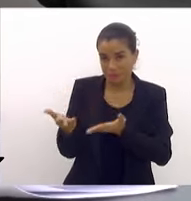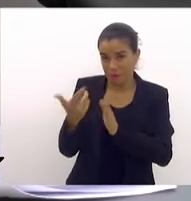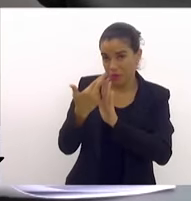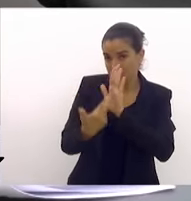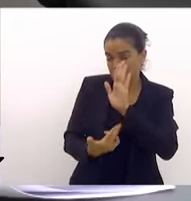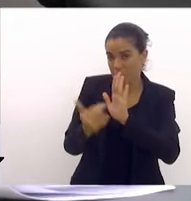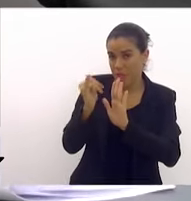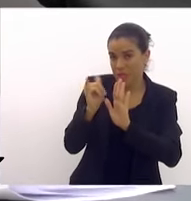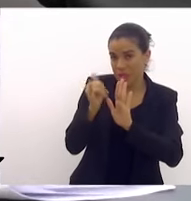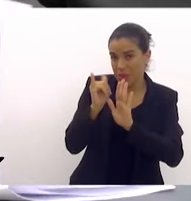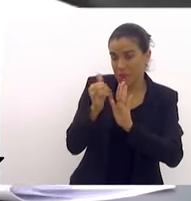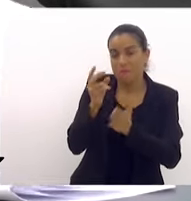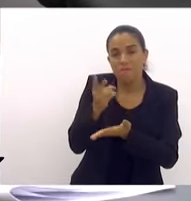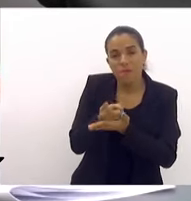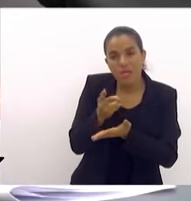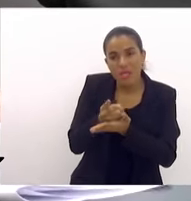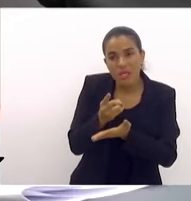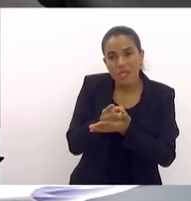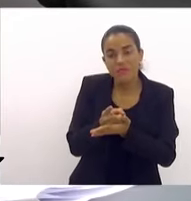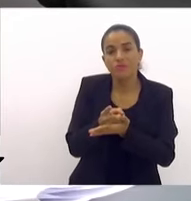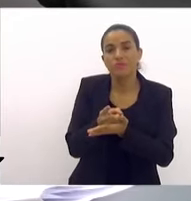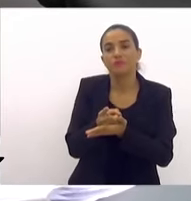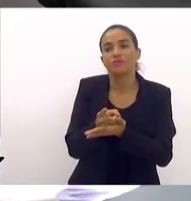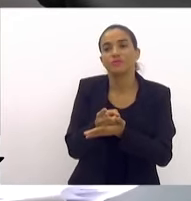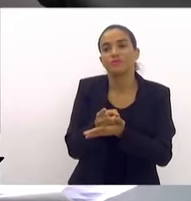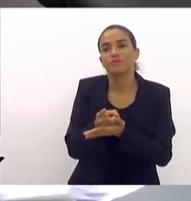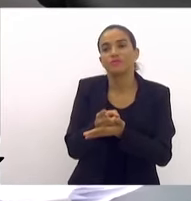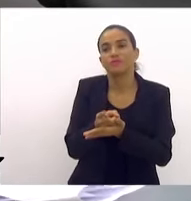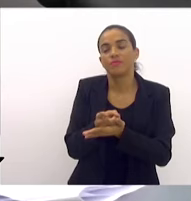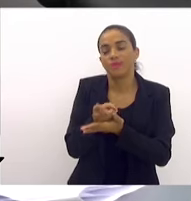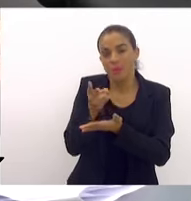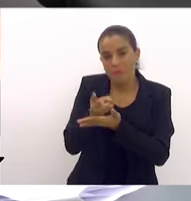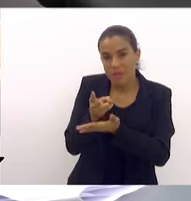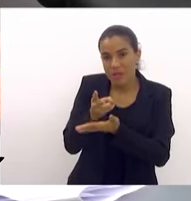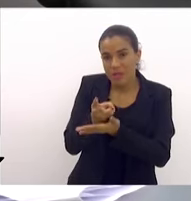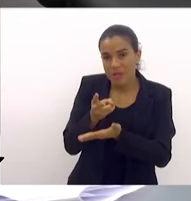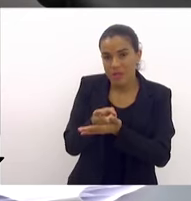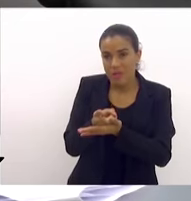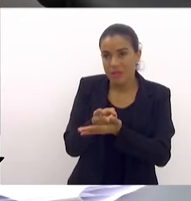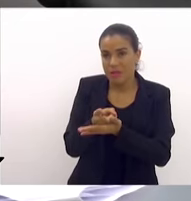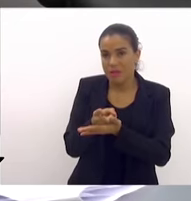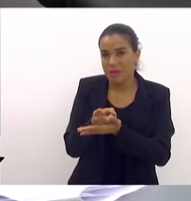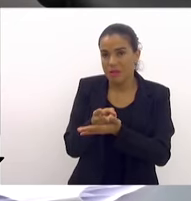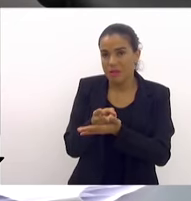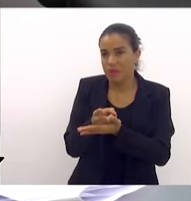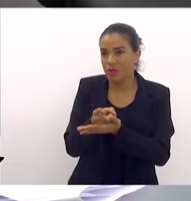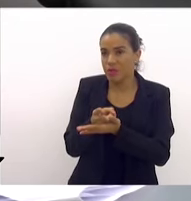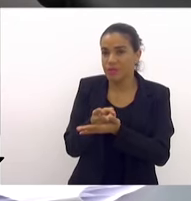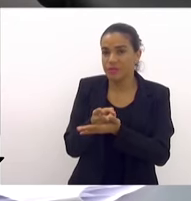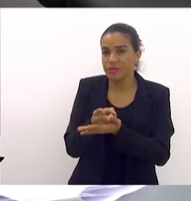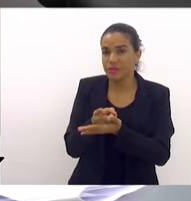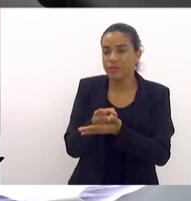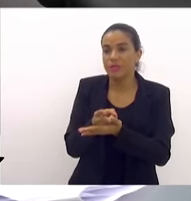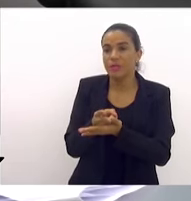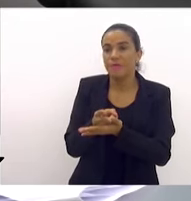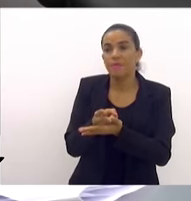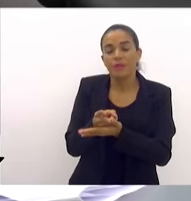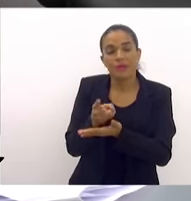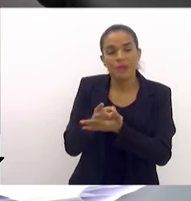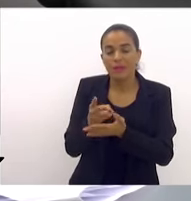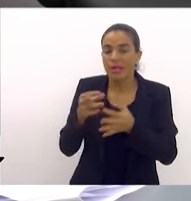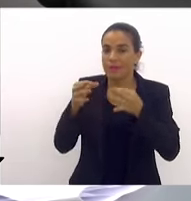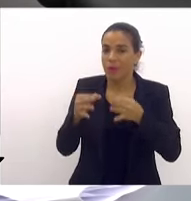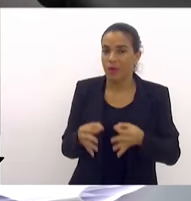relator, mesmo que a Vossa Excelência, mesmo o senhor não ter citado a Lei 9733, está